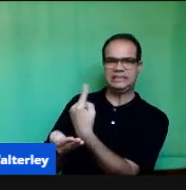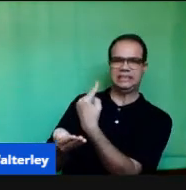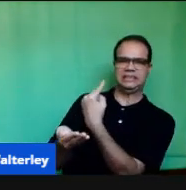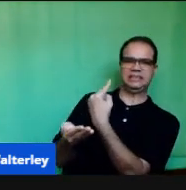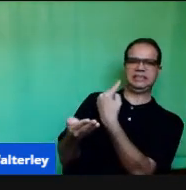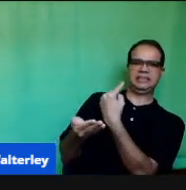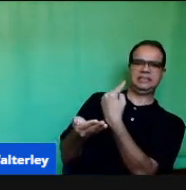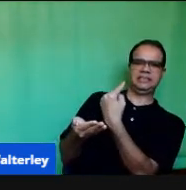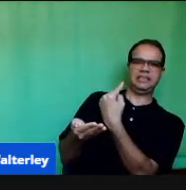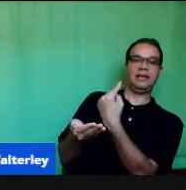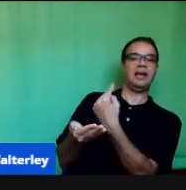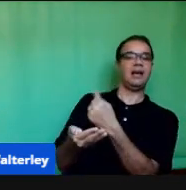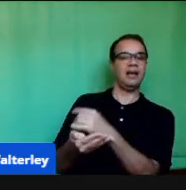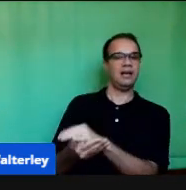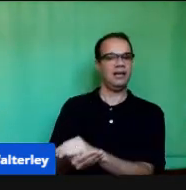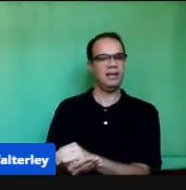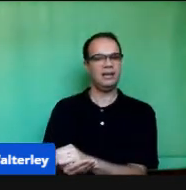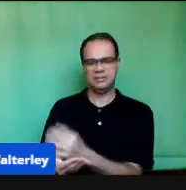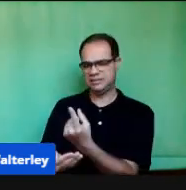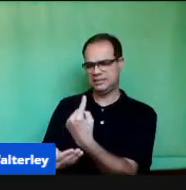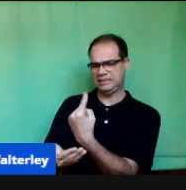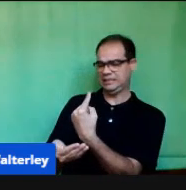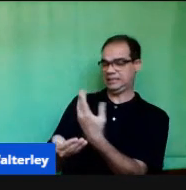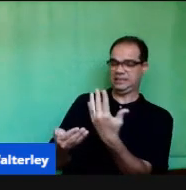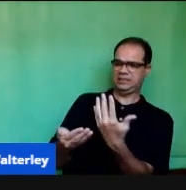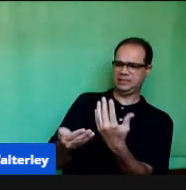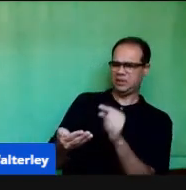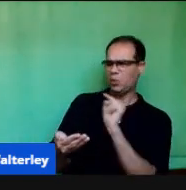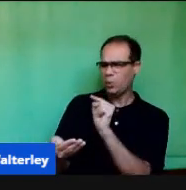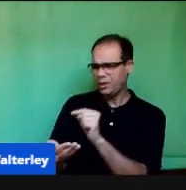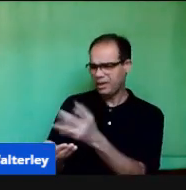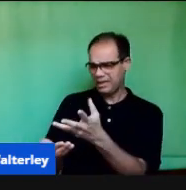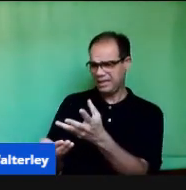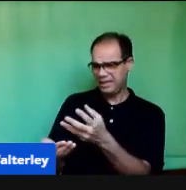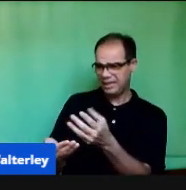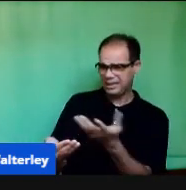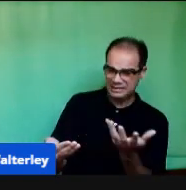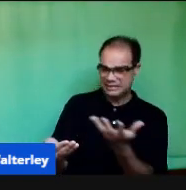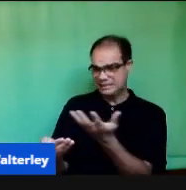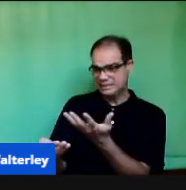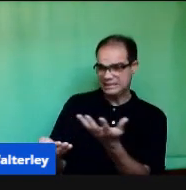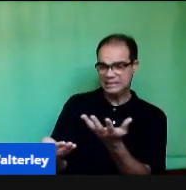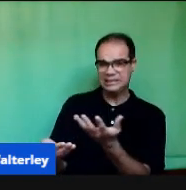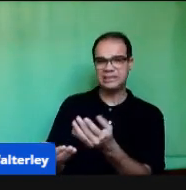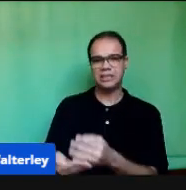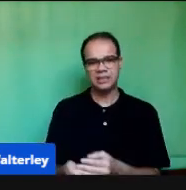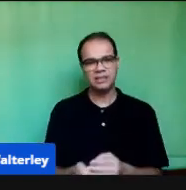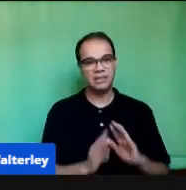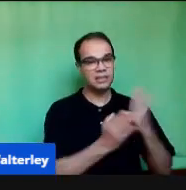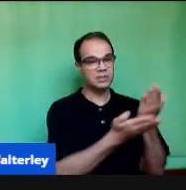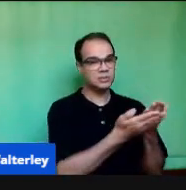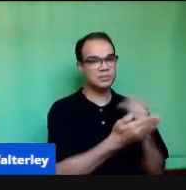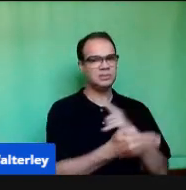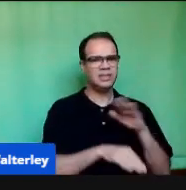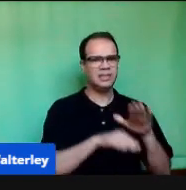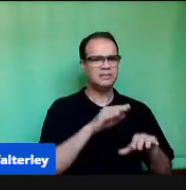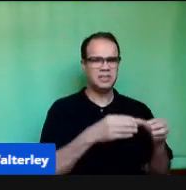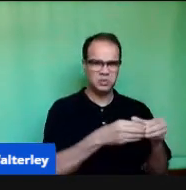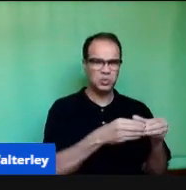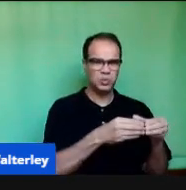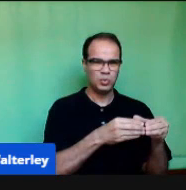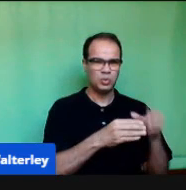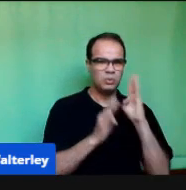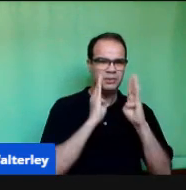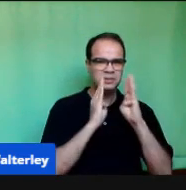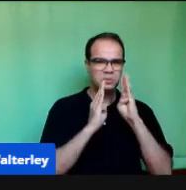chama de cyberbullying, né? Então, toda escola tem um Insta, um Facebook, que não é da própria escola, que os